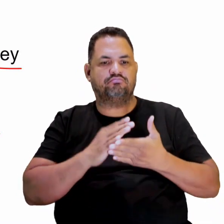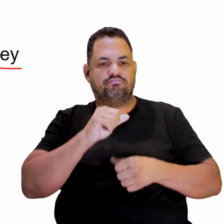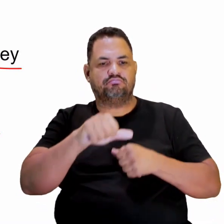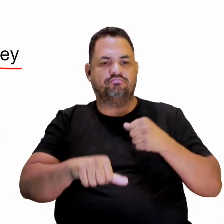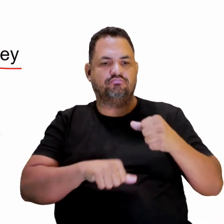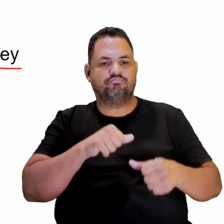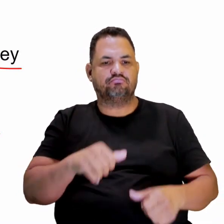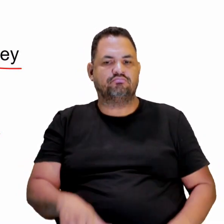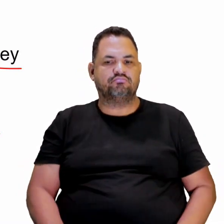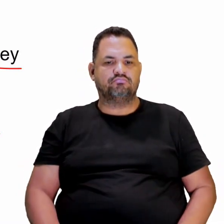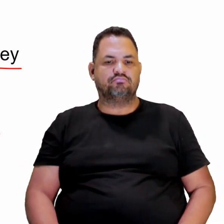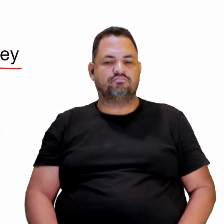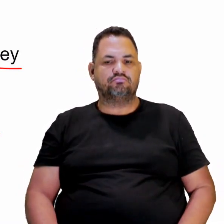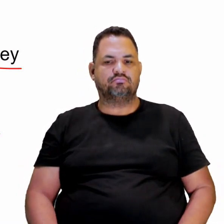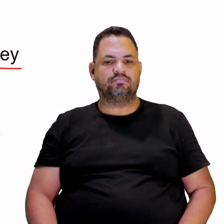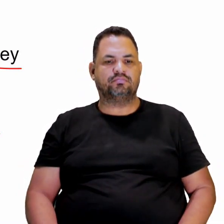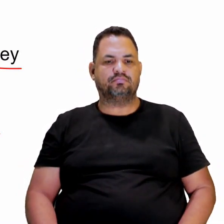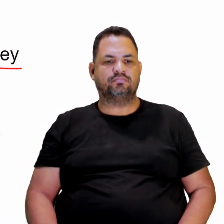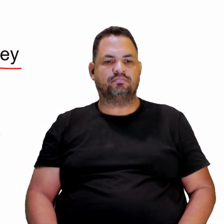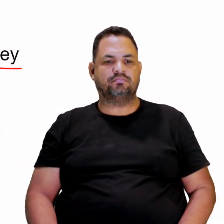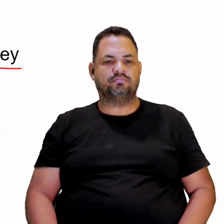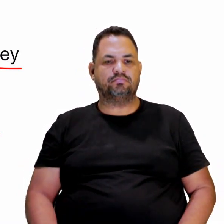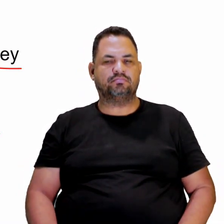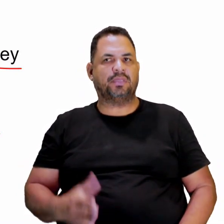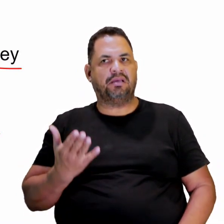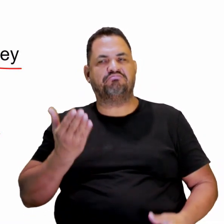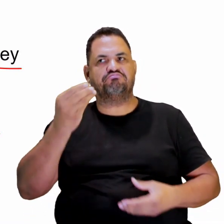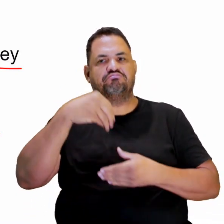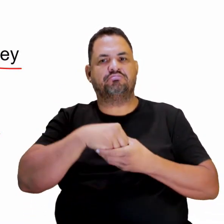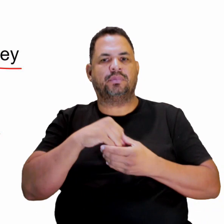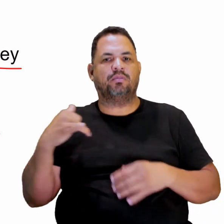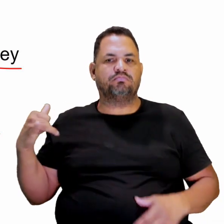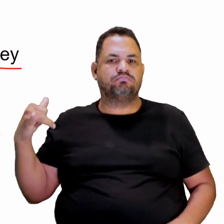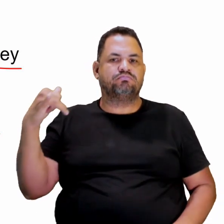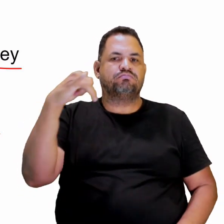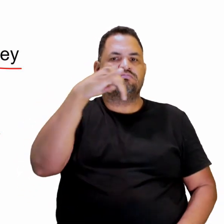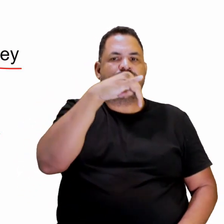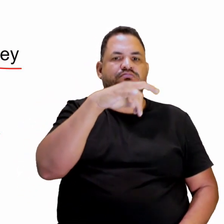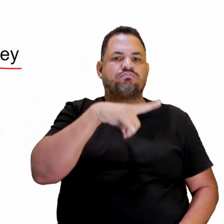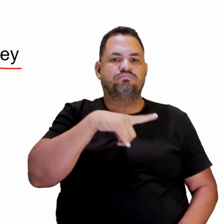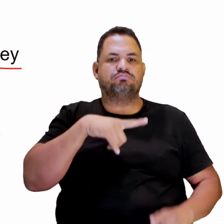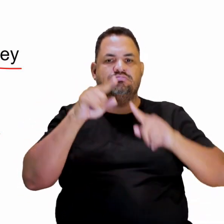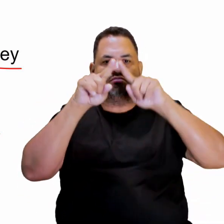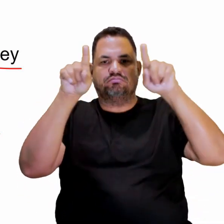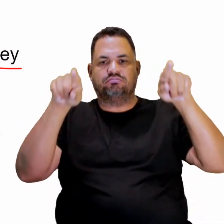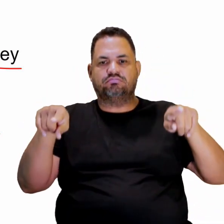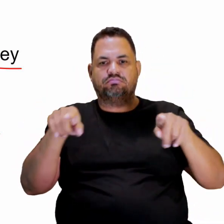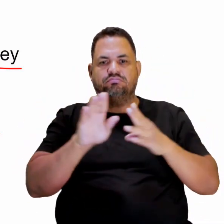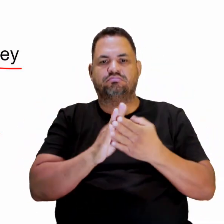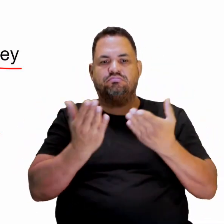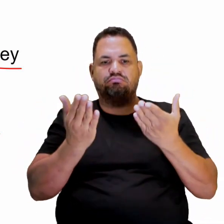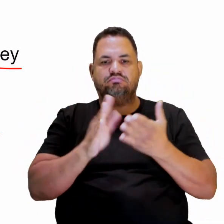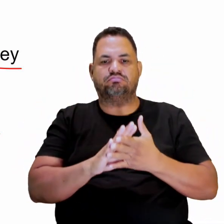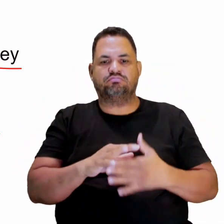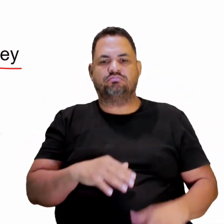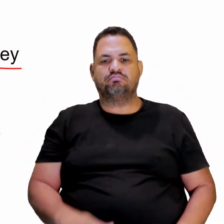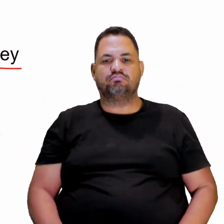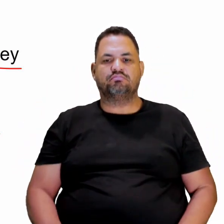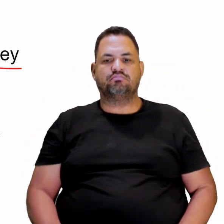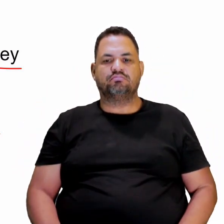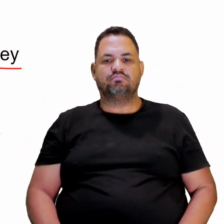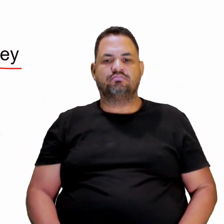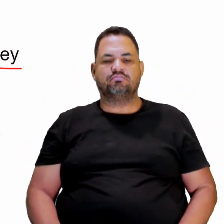dele. Então provavelmente ele está no avião, alguma coisa assim, onde tem aquelas televisão, enfim, não sei, no avião não pode ser, né? Porque ele